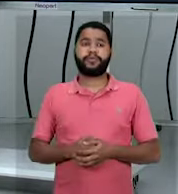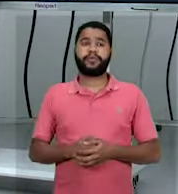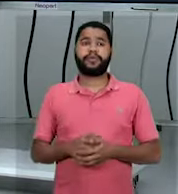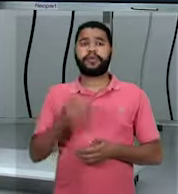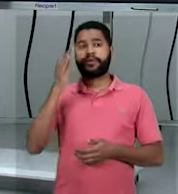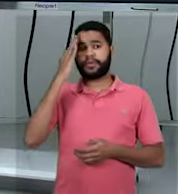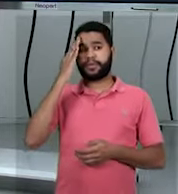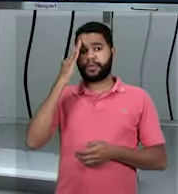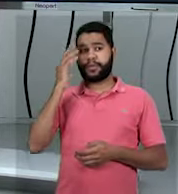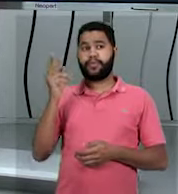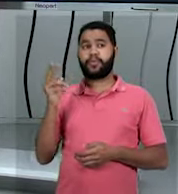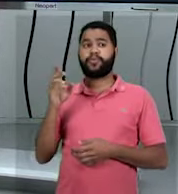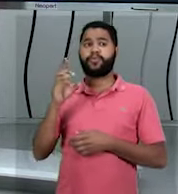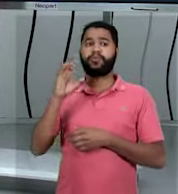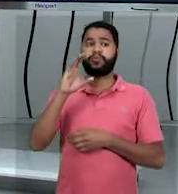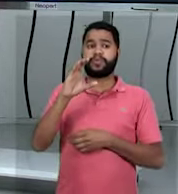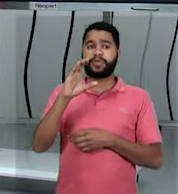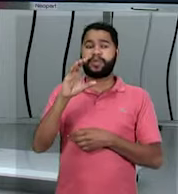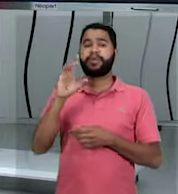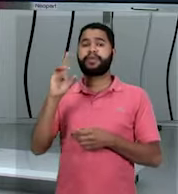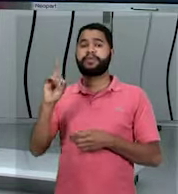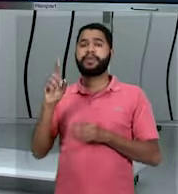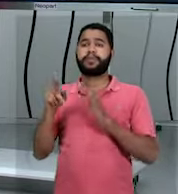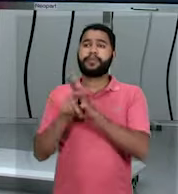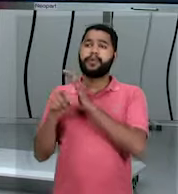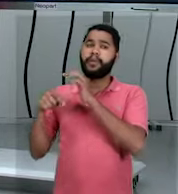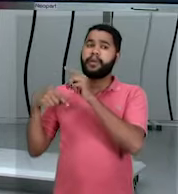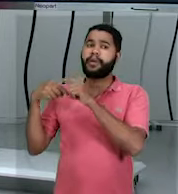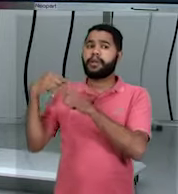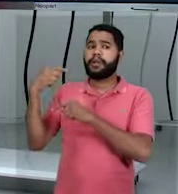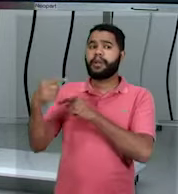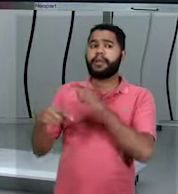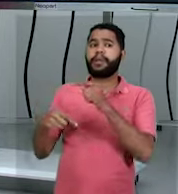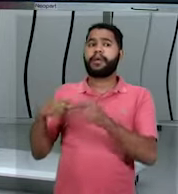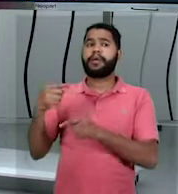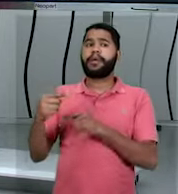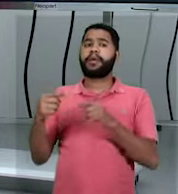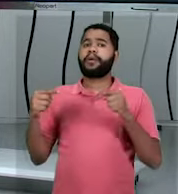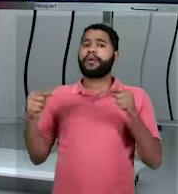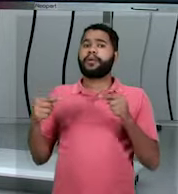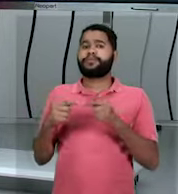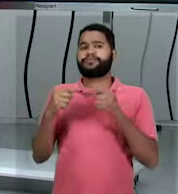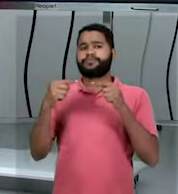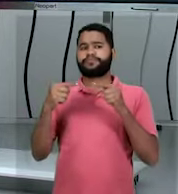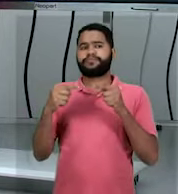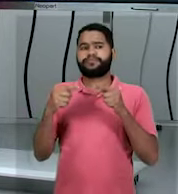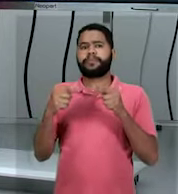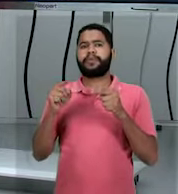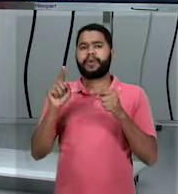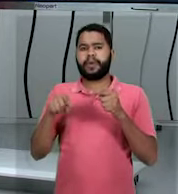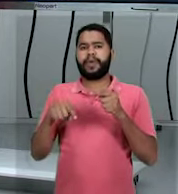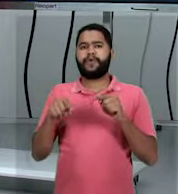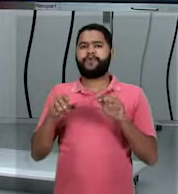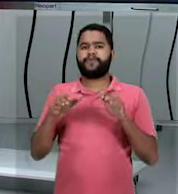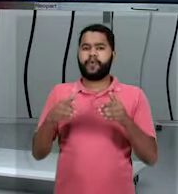daltonismo vão ser tipos aqui de heranças que vão ser herança ligada ao sexo.